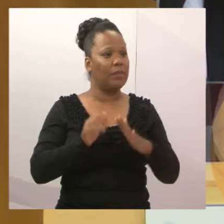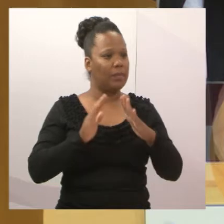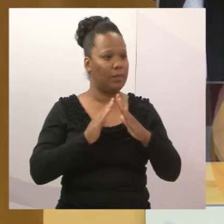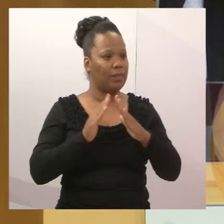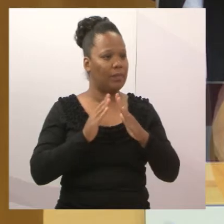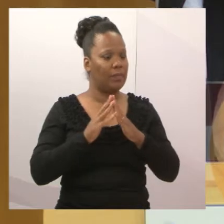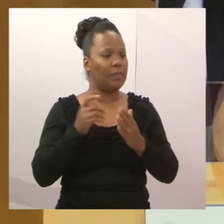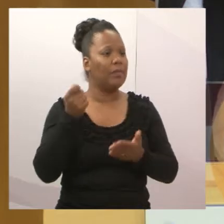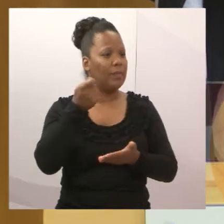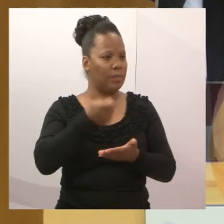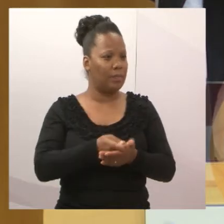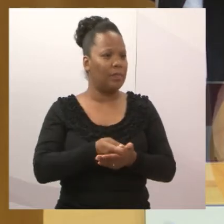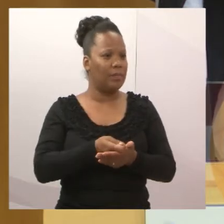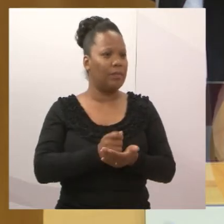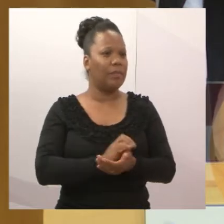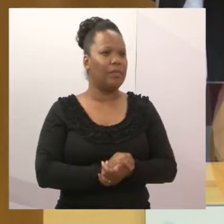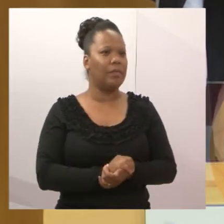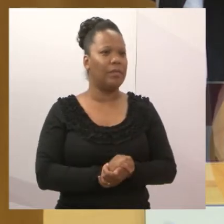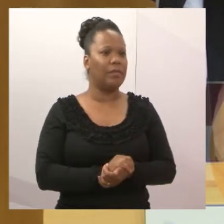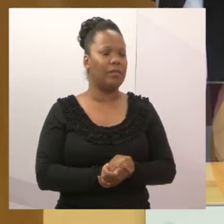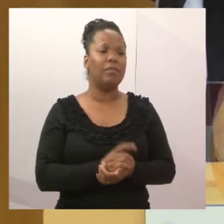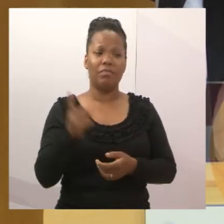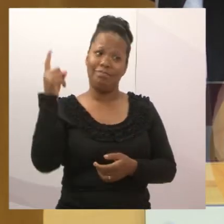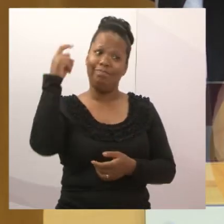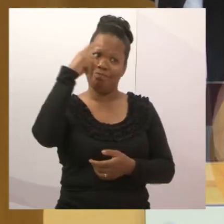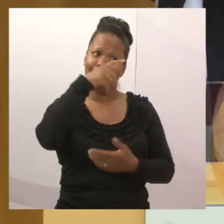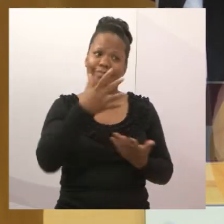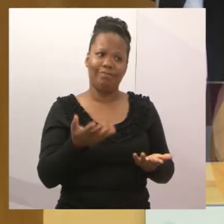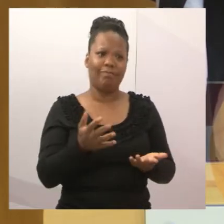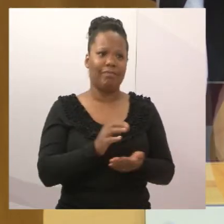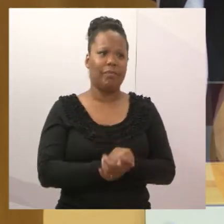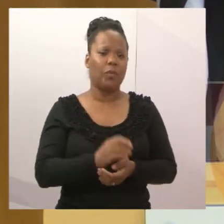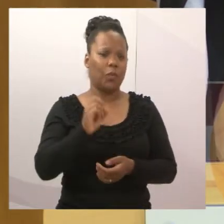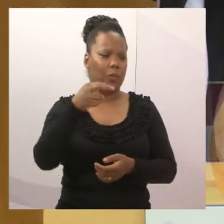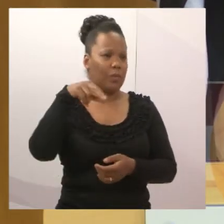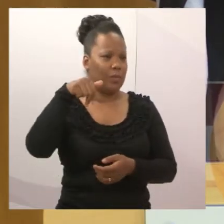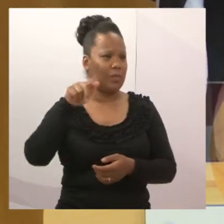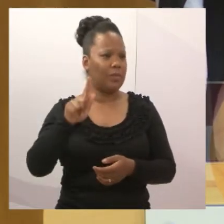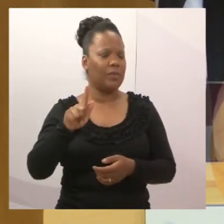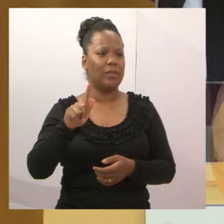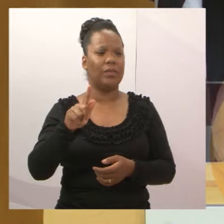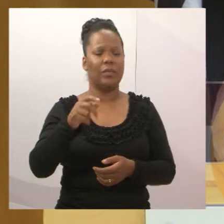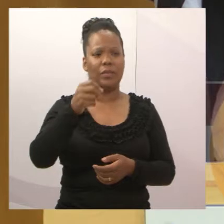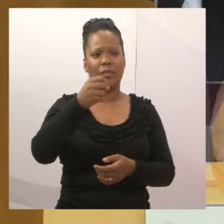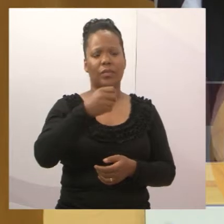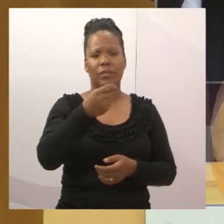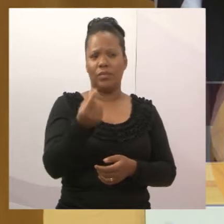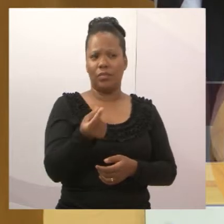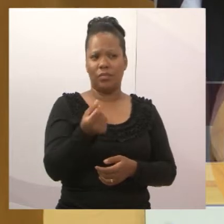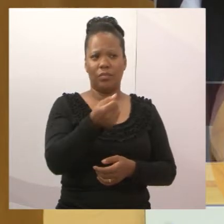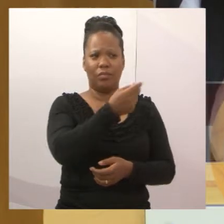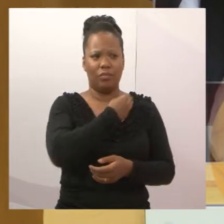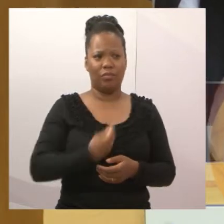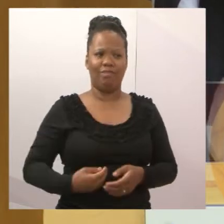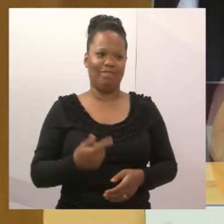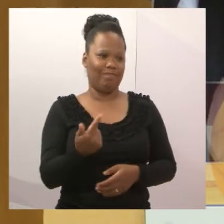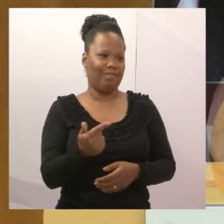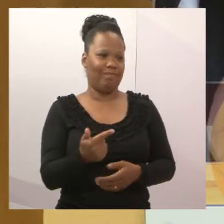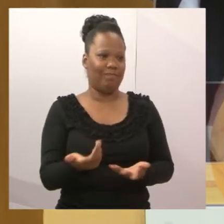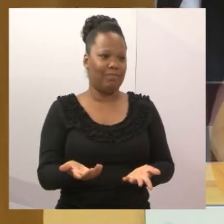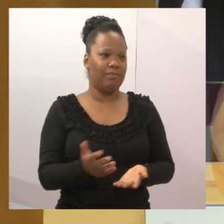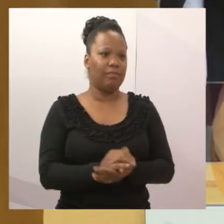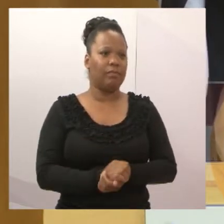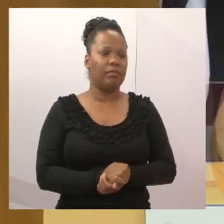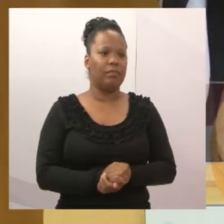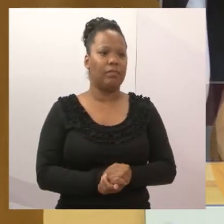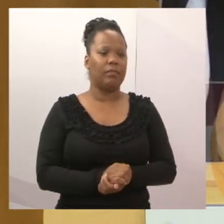alguns animais. Então fica muito difícil, porque nenhuma ONG tem verba pública. Então,